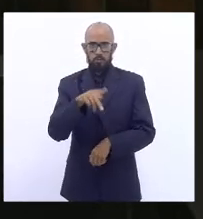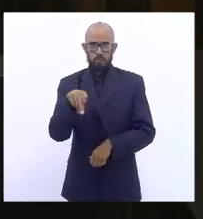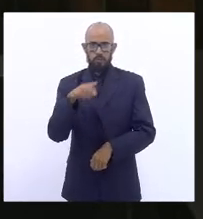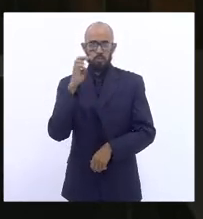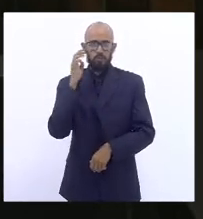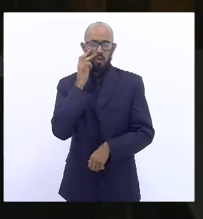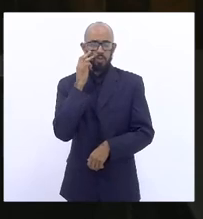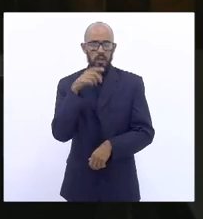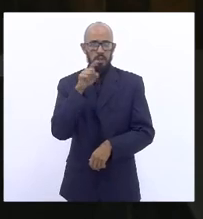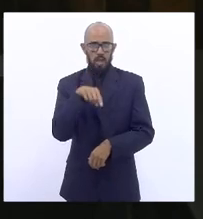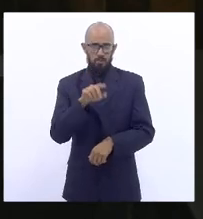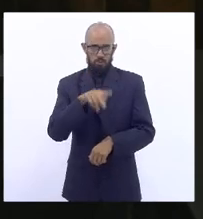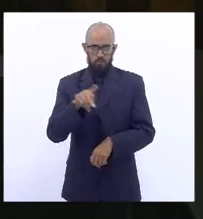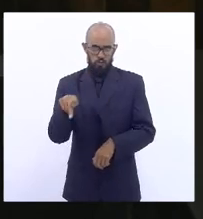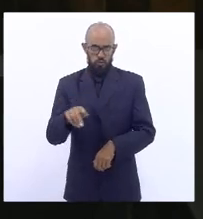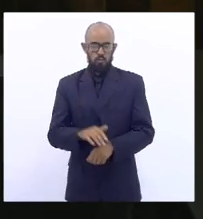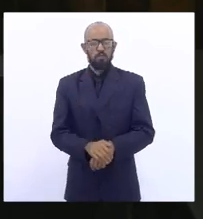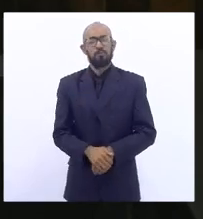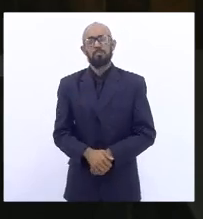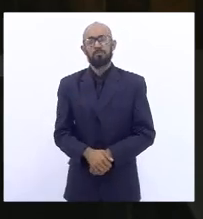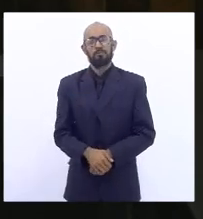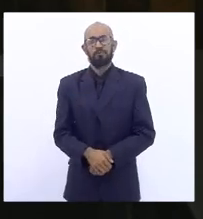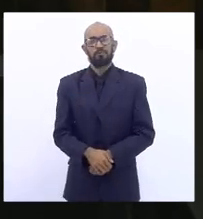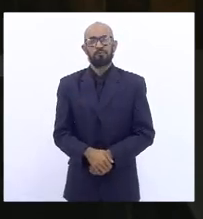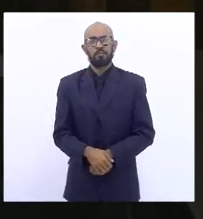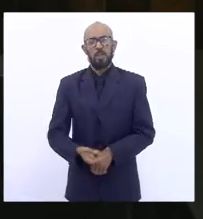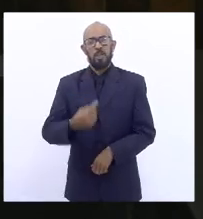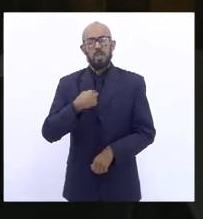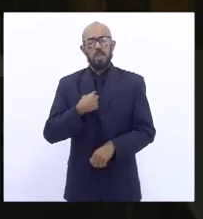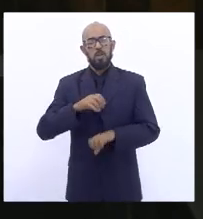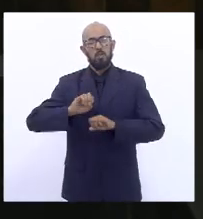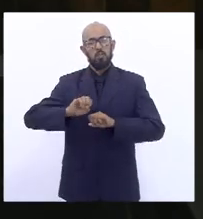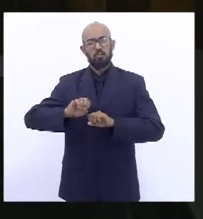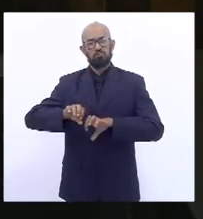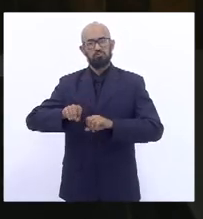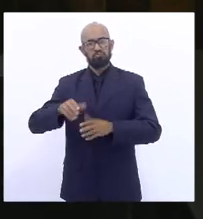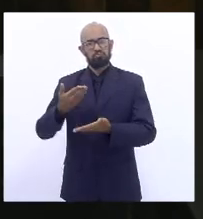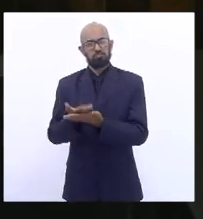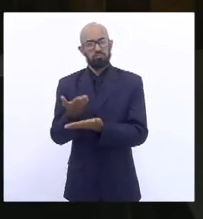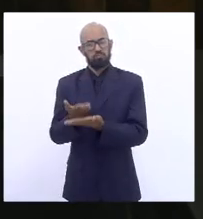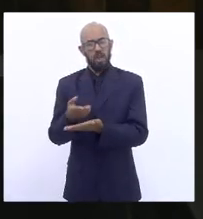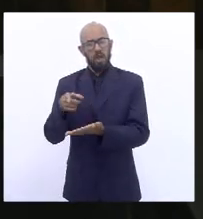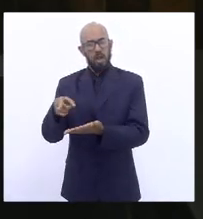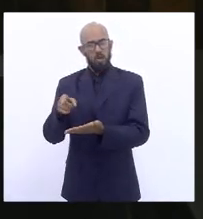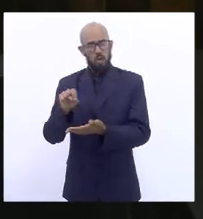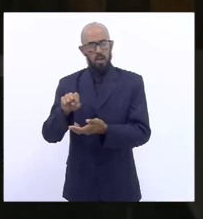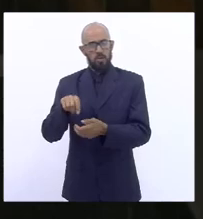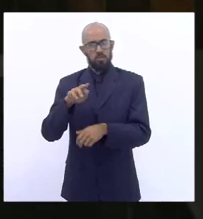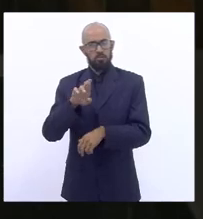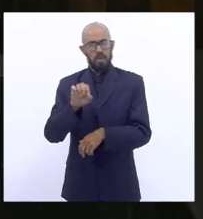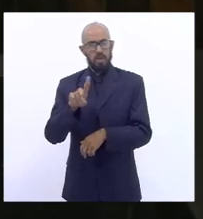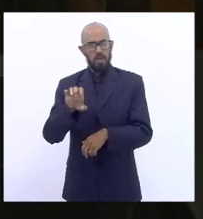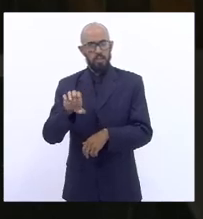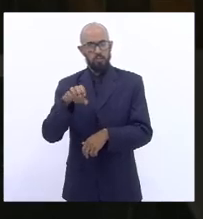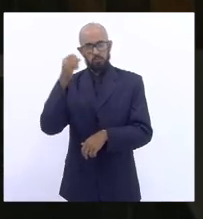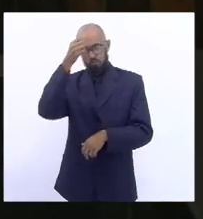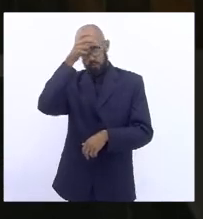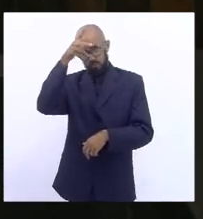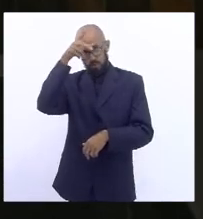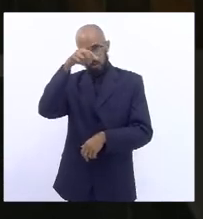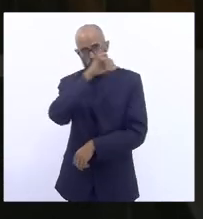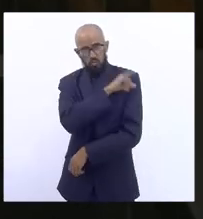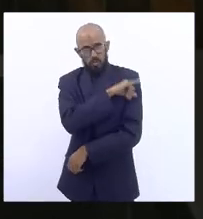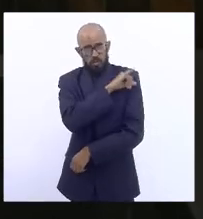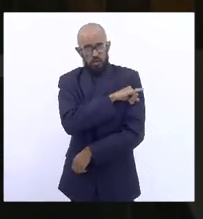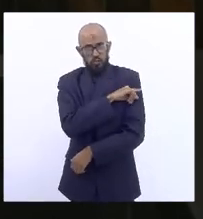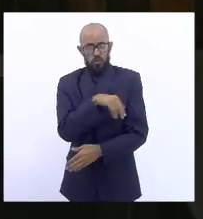professor da UF, não é? E eu, dando aula numa escola da rede municipal aqui do Rio de Janeiro,